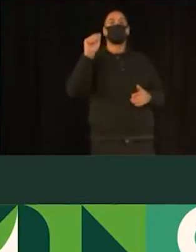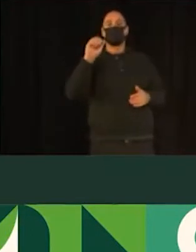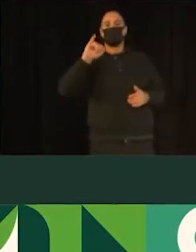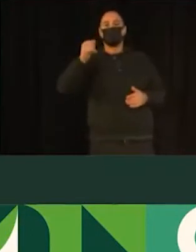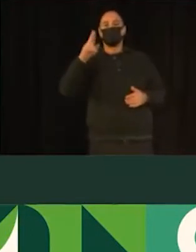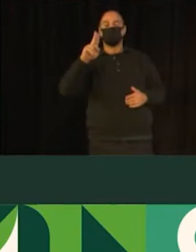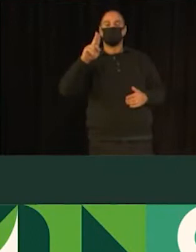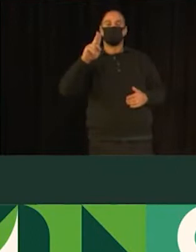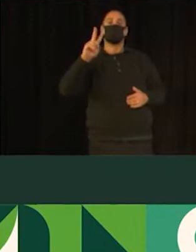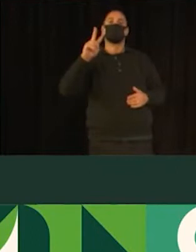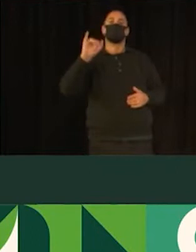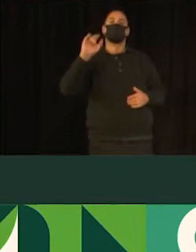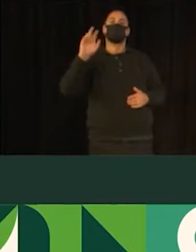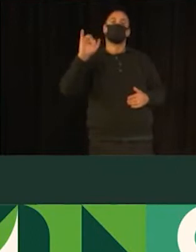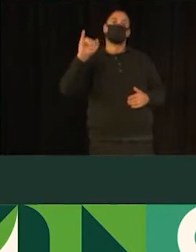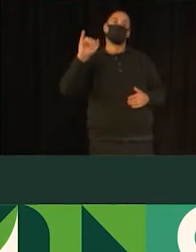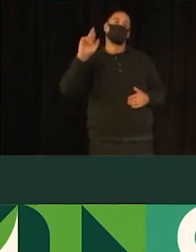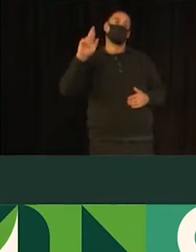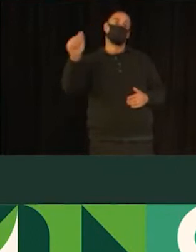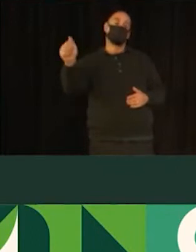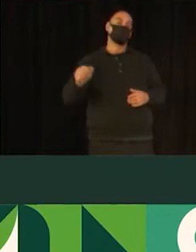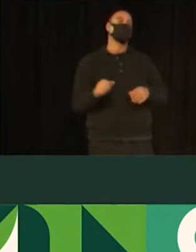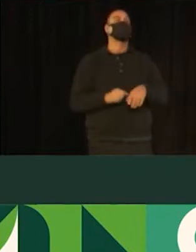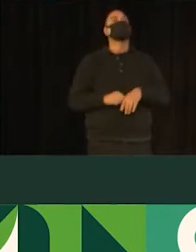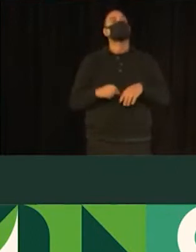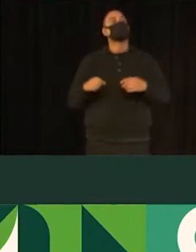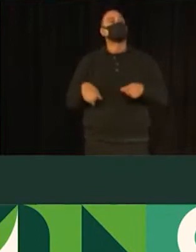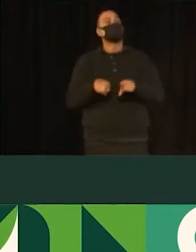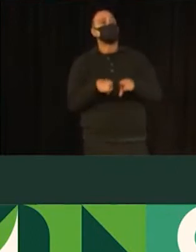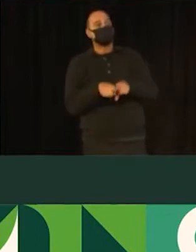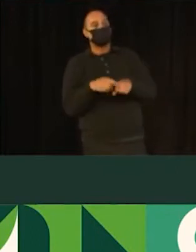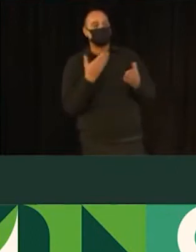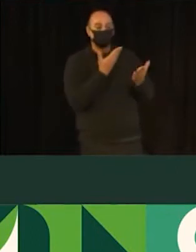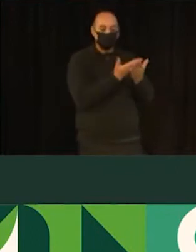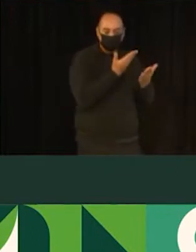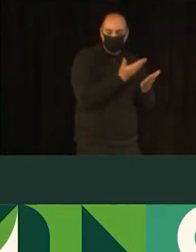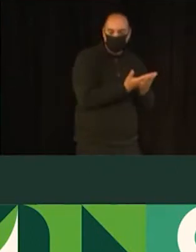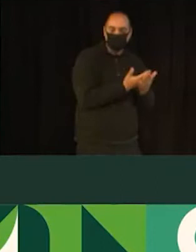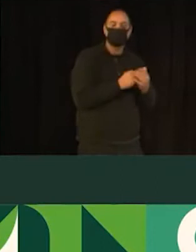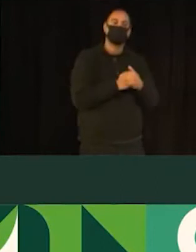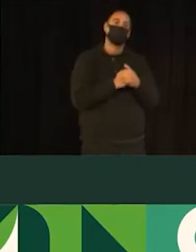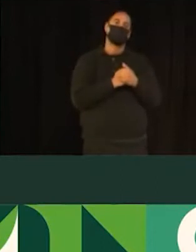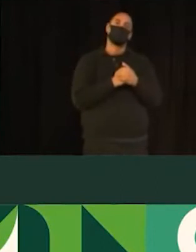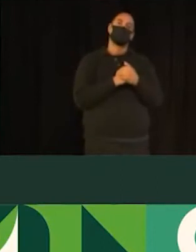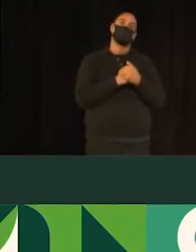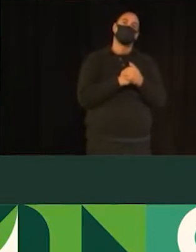outra ligação da Ubra ao Transurb. Estudos, então, prévios a 2009,